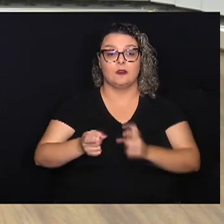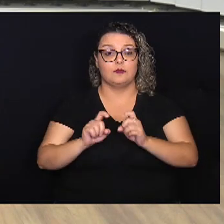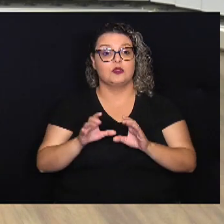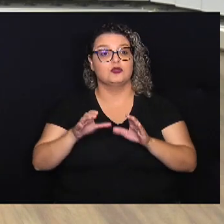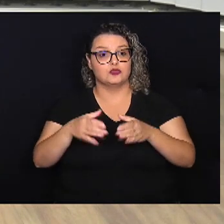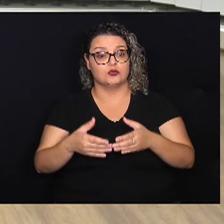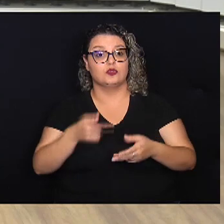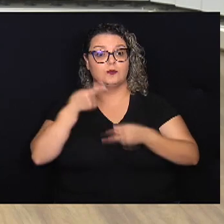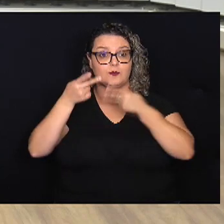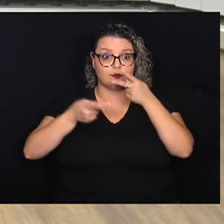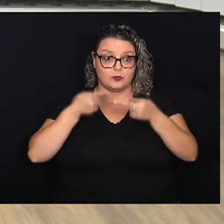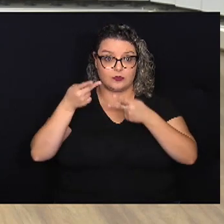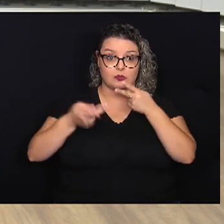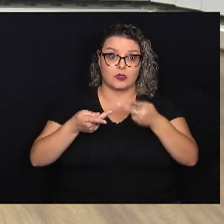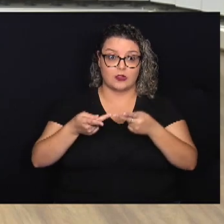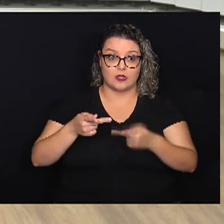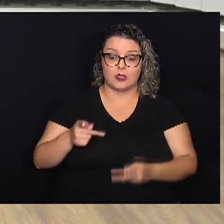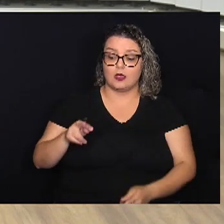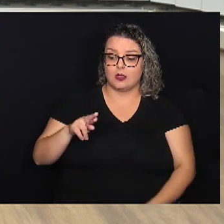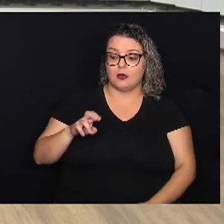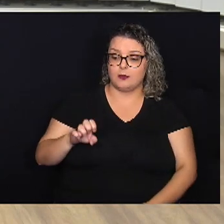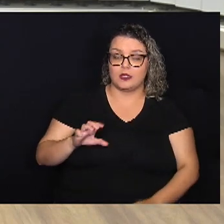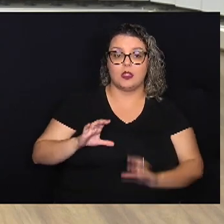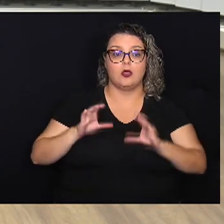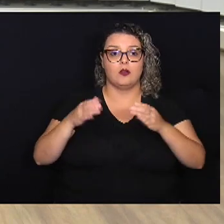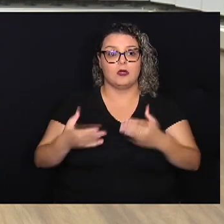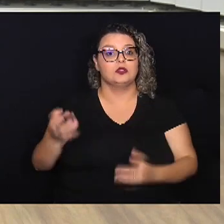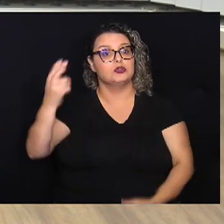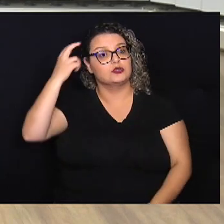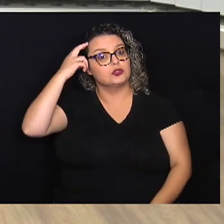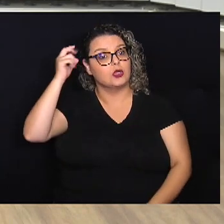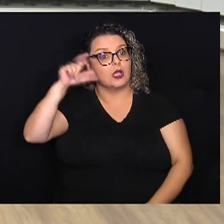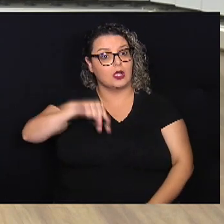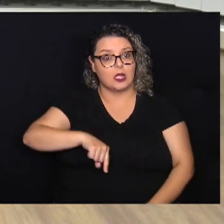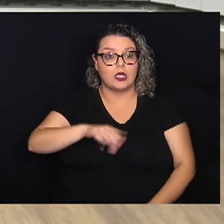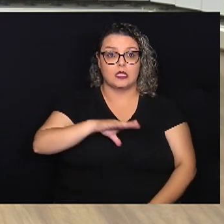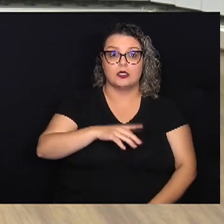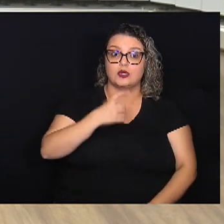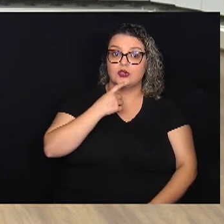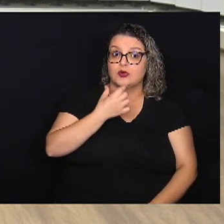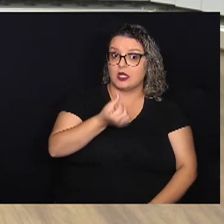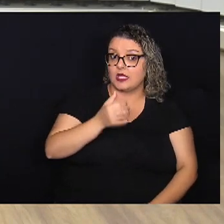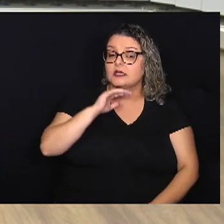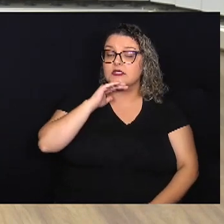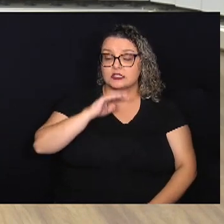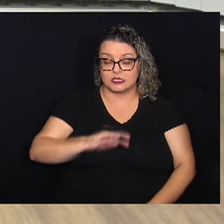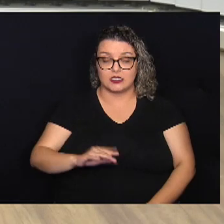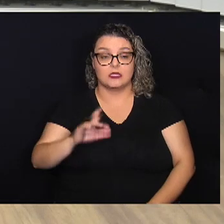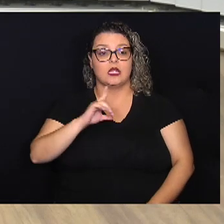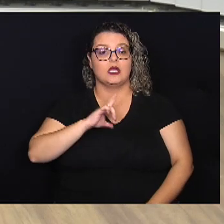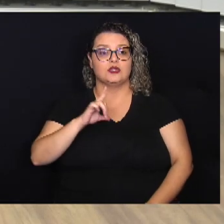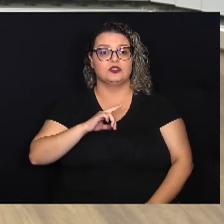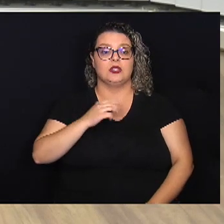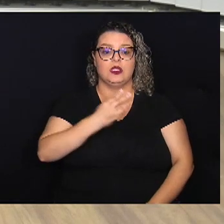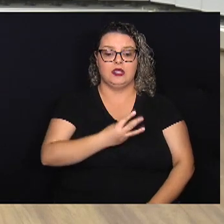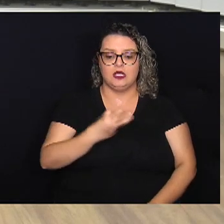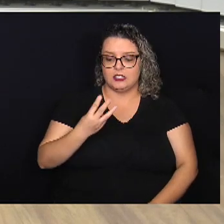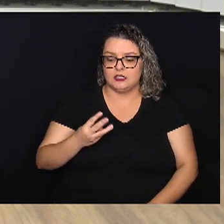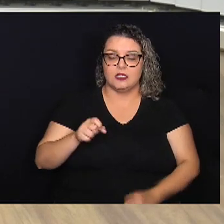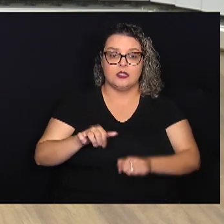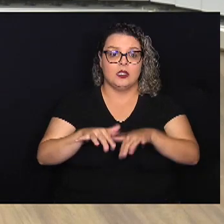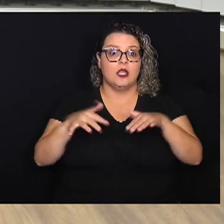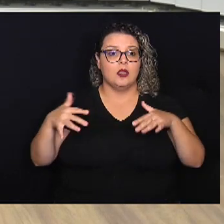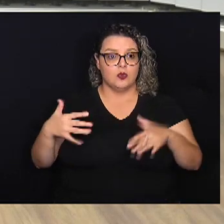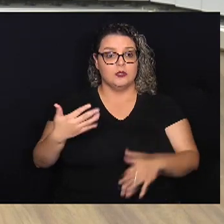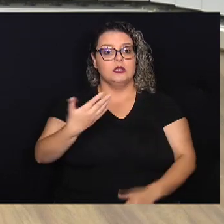que vai falar sobre a pré-conferência de cultura aqui na nossa cidade. Às 6 horas da tarde, nós temos a 33ª audiência